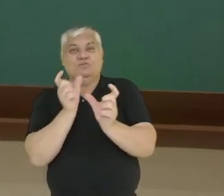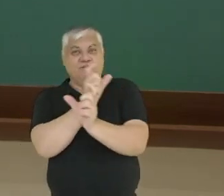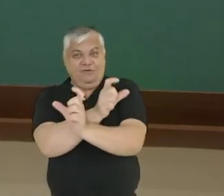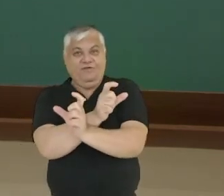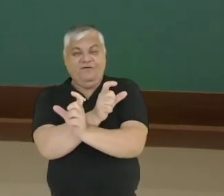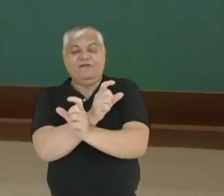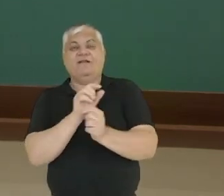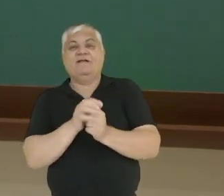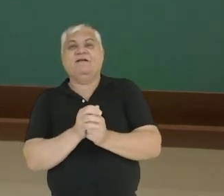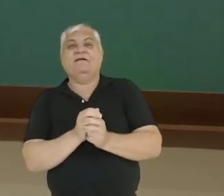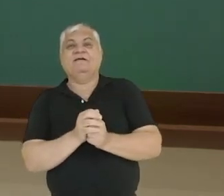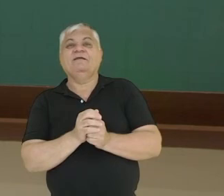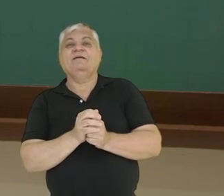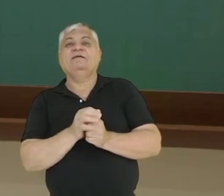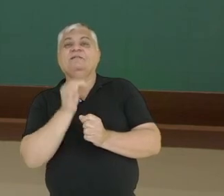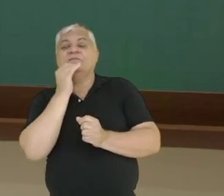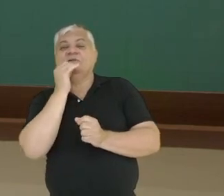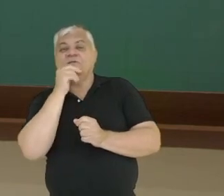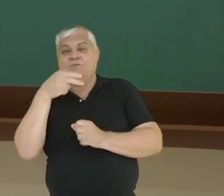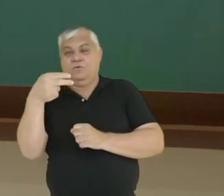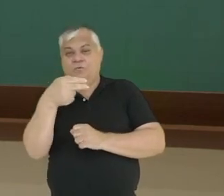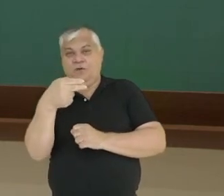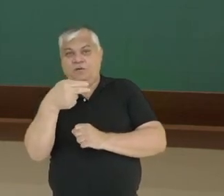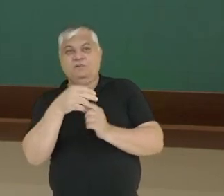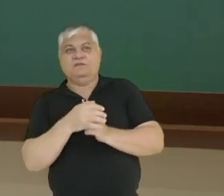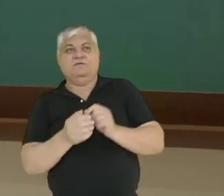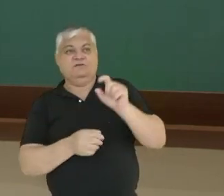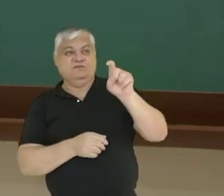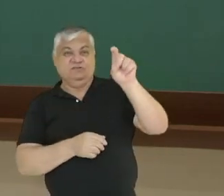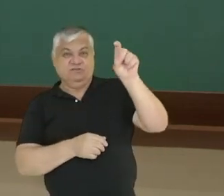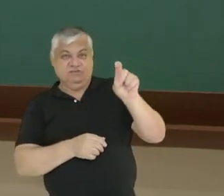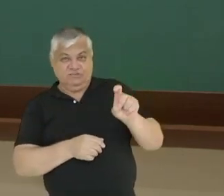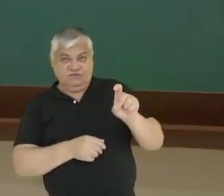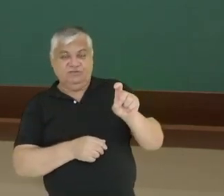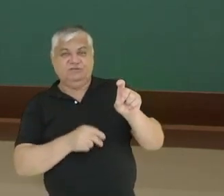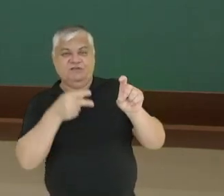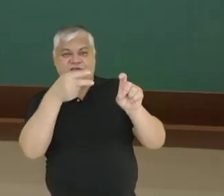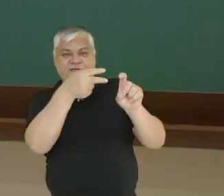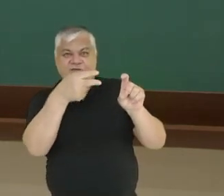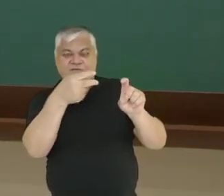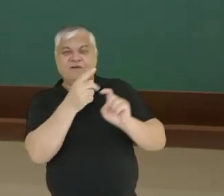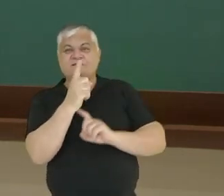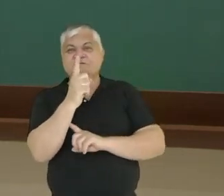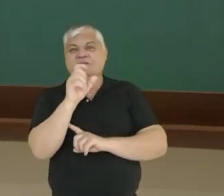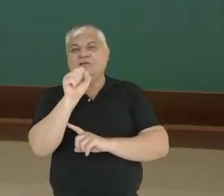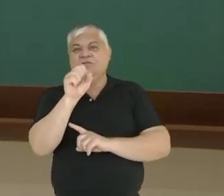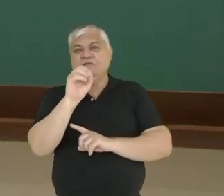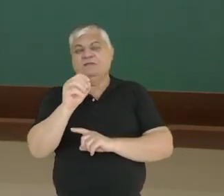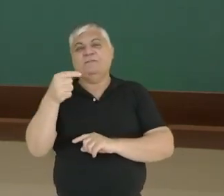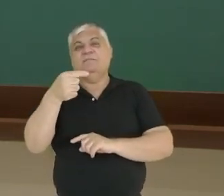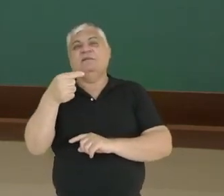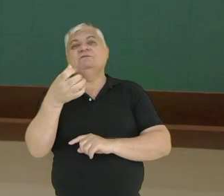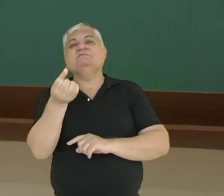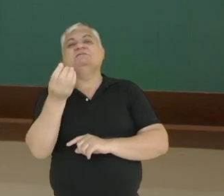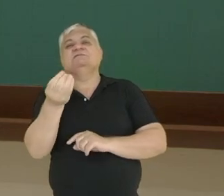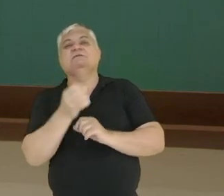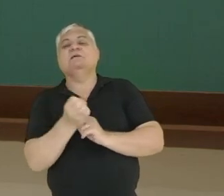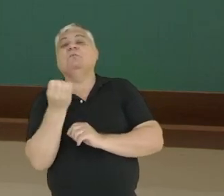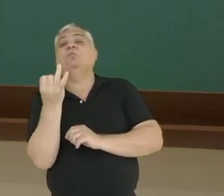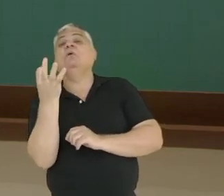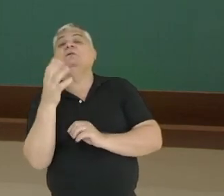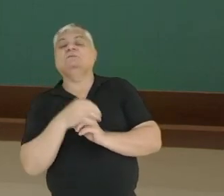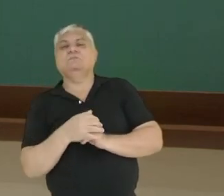que está após o sinal de igual. Então, eu vou fazer 180 graus menos 60 graus.